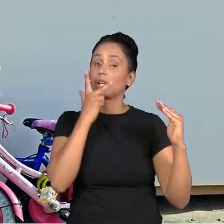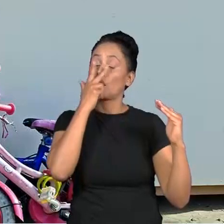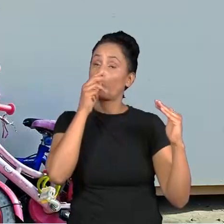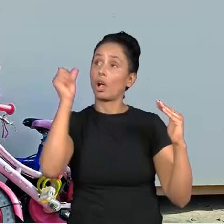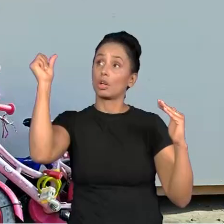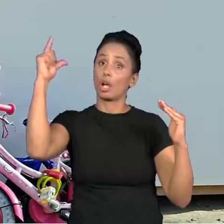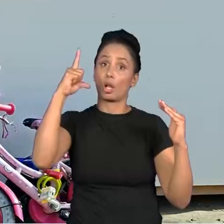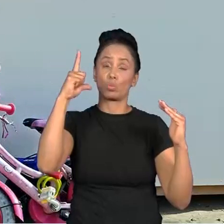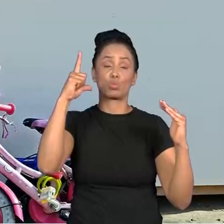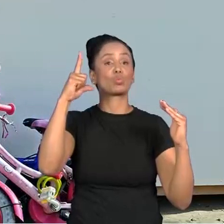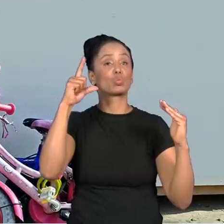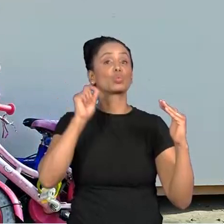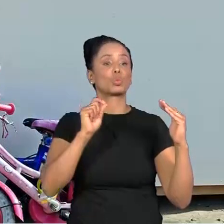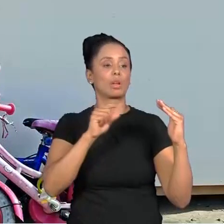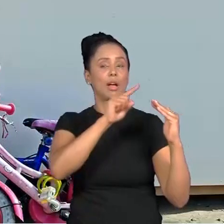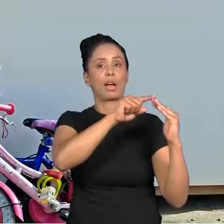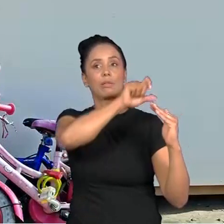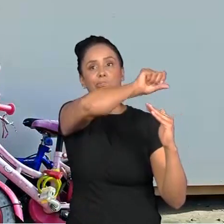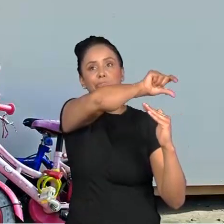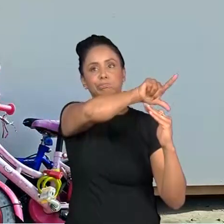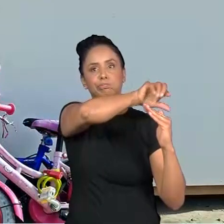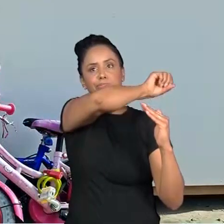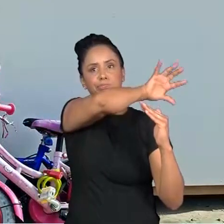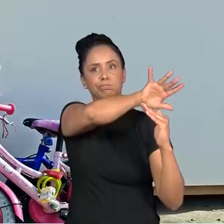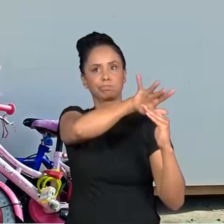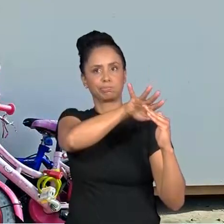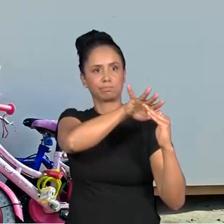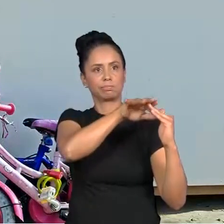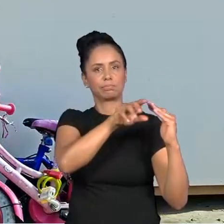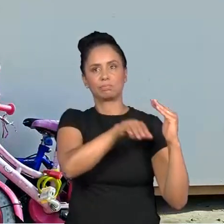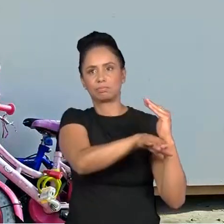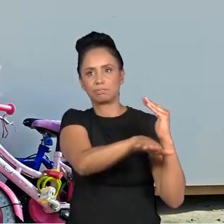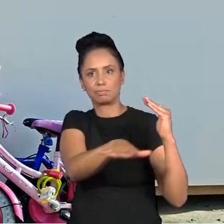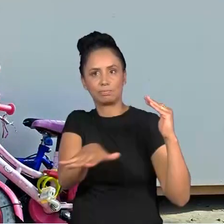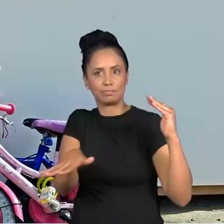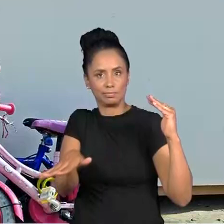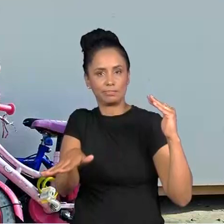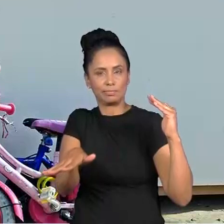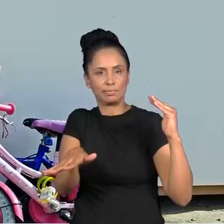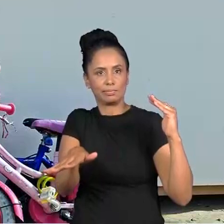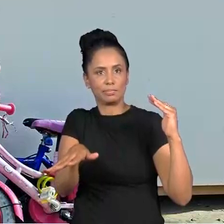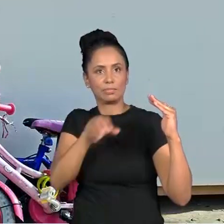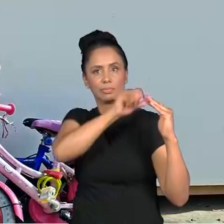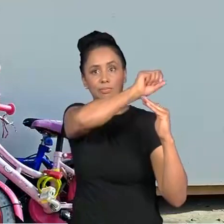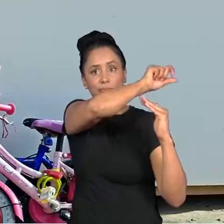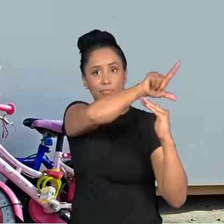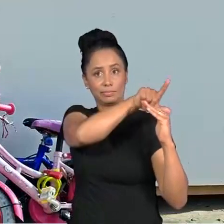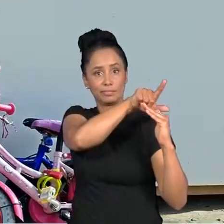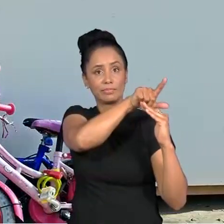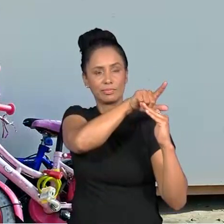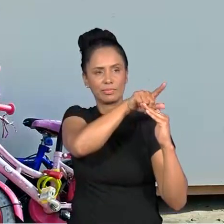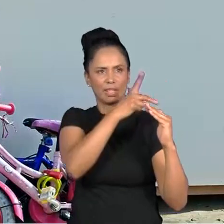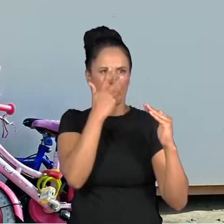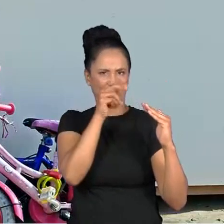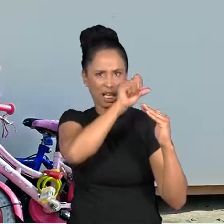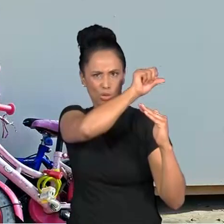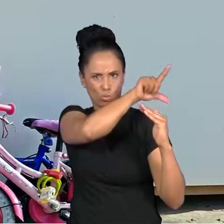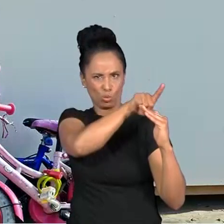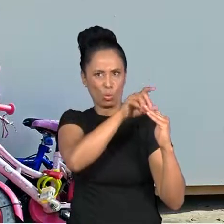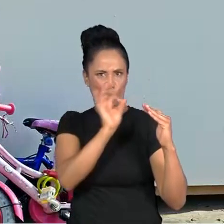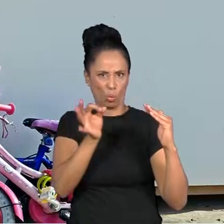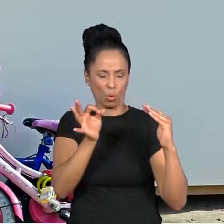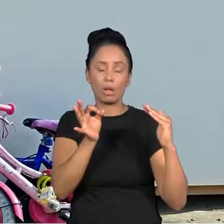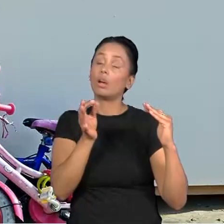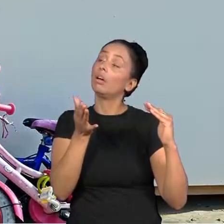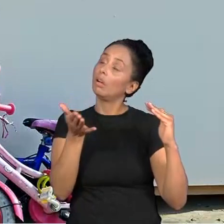trás dessas casas, desses banheiros. Viria daqui, então, como se o sol estivesse ali?